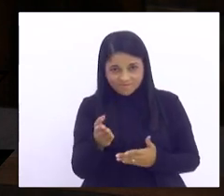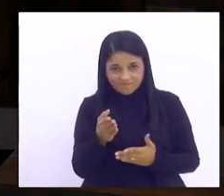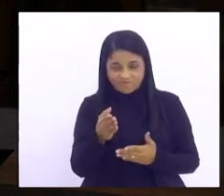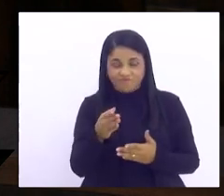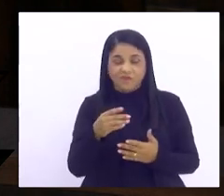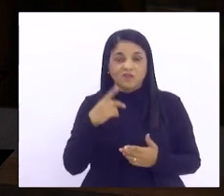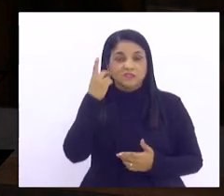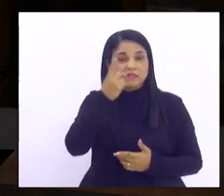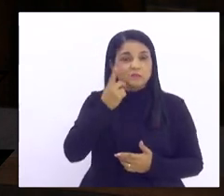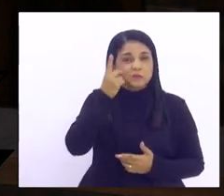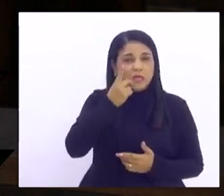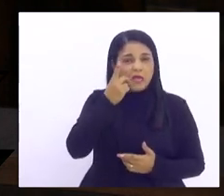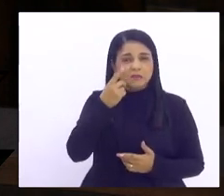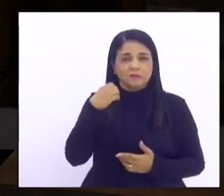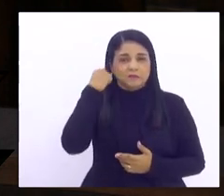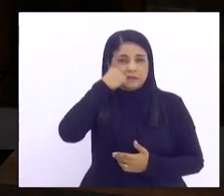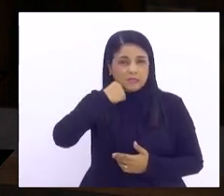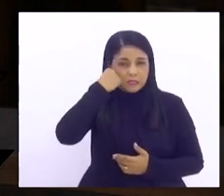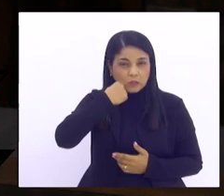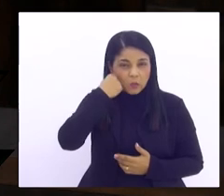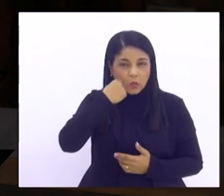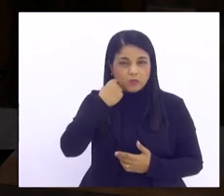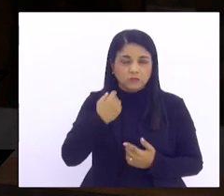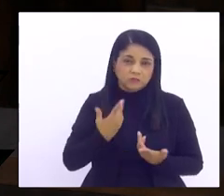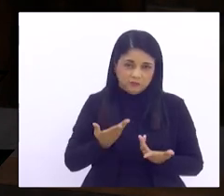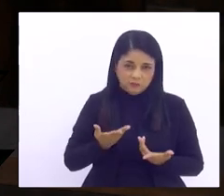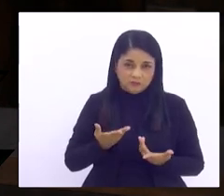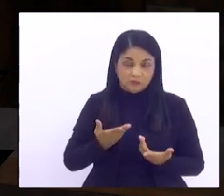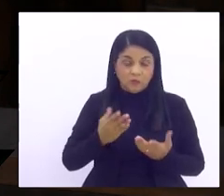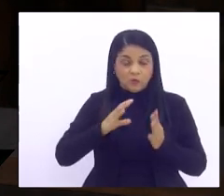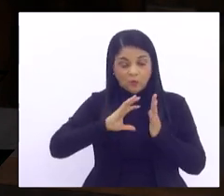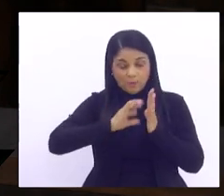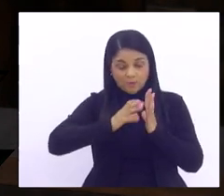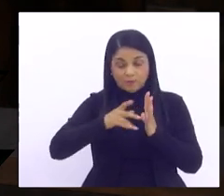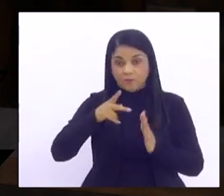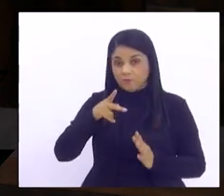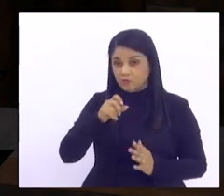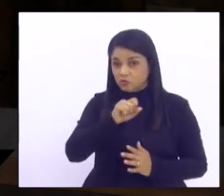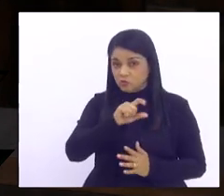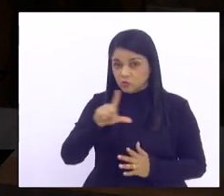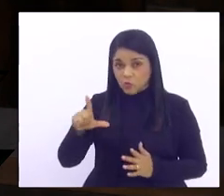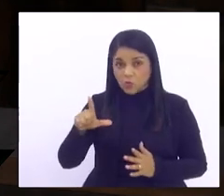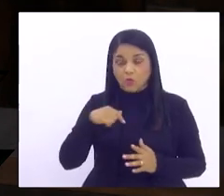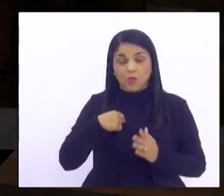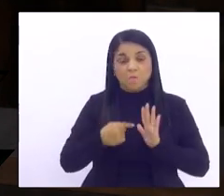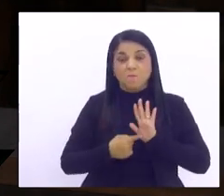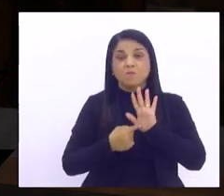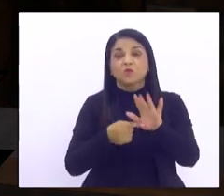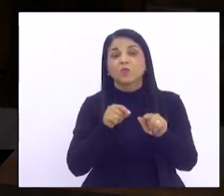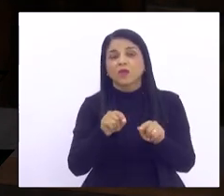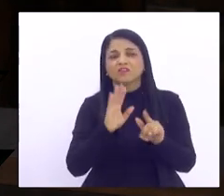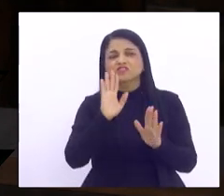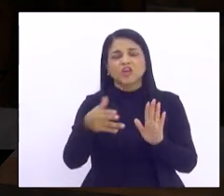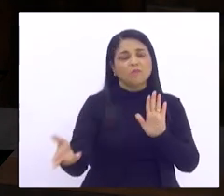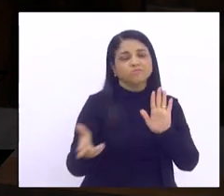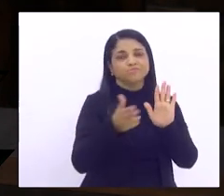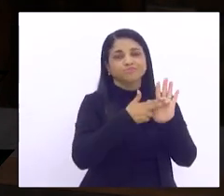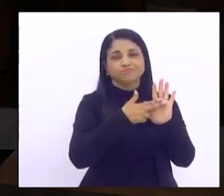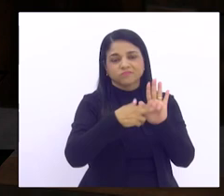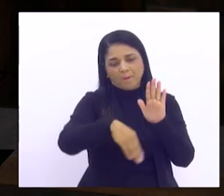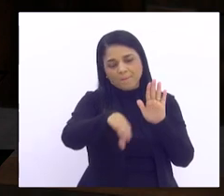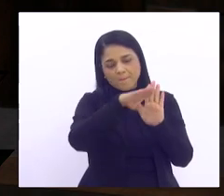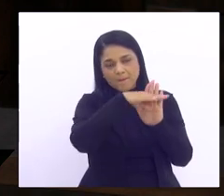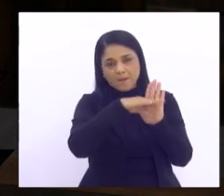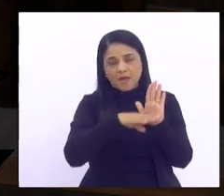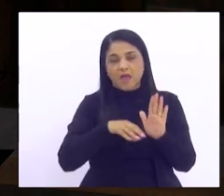aos deputados e senadores. Então, o PSOL ele quer demonstrar que todas essas premissas já foram assumidas pelo STF